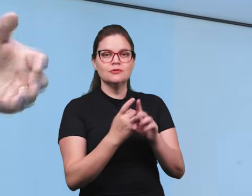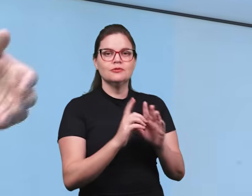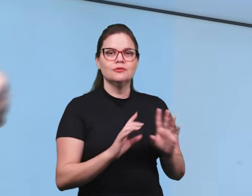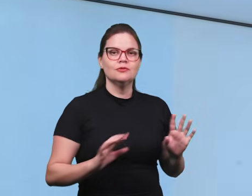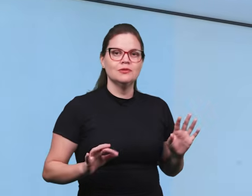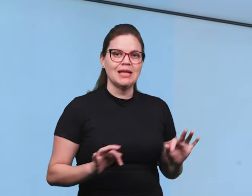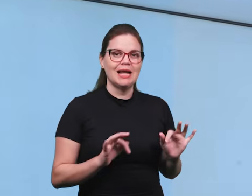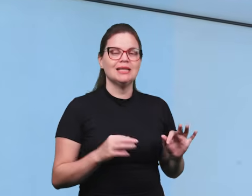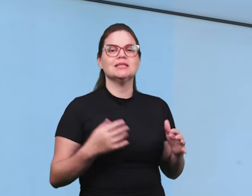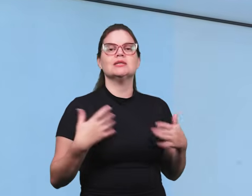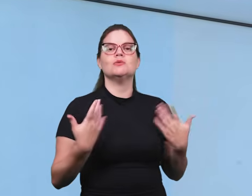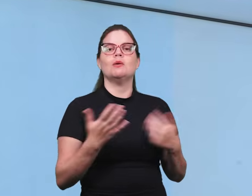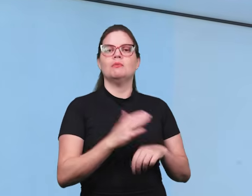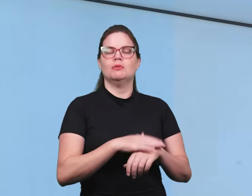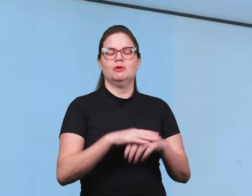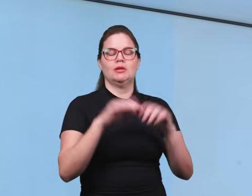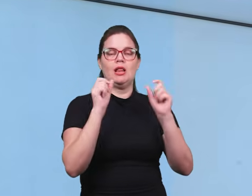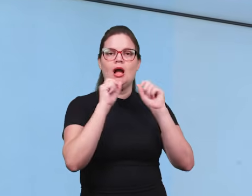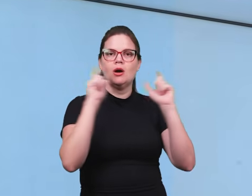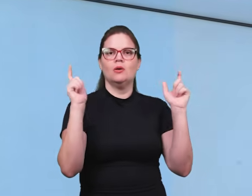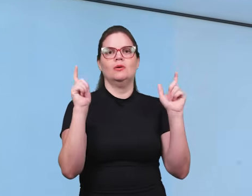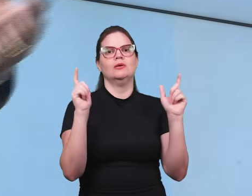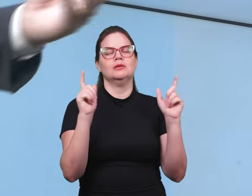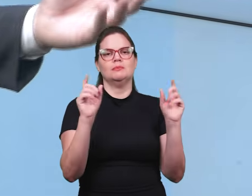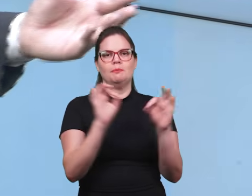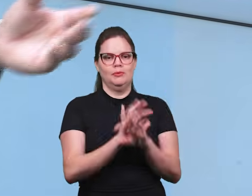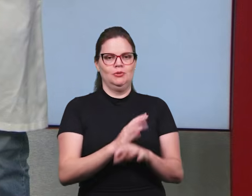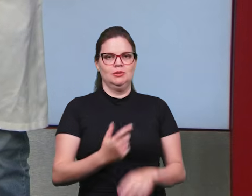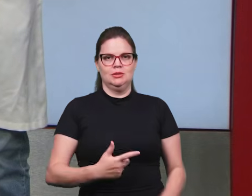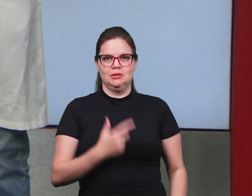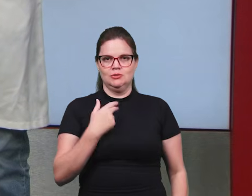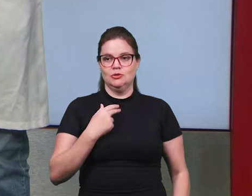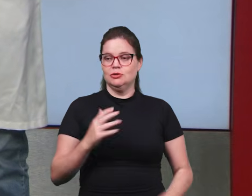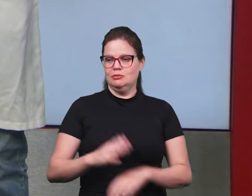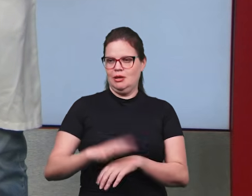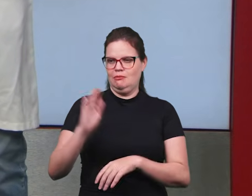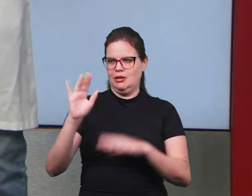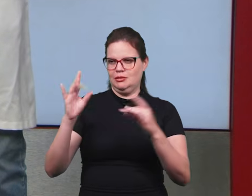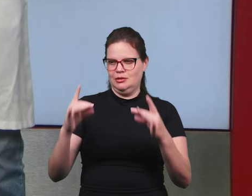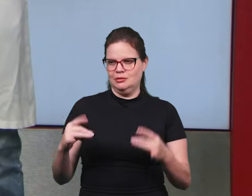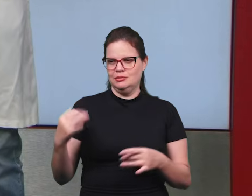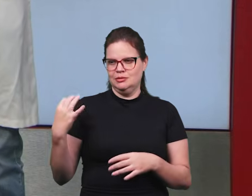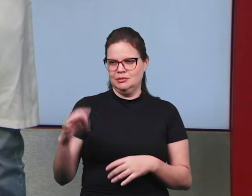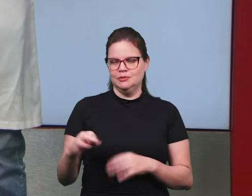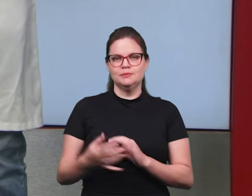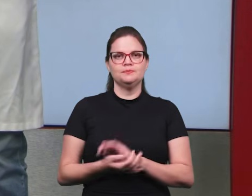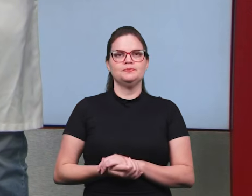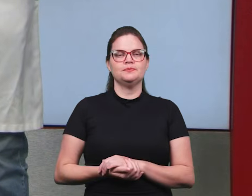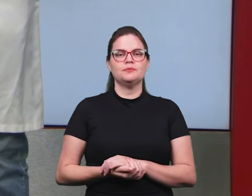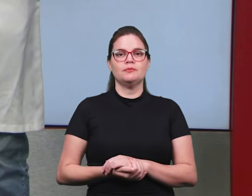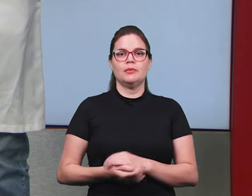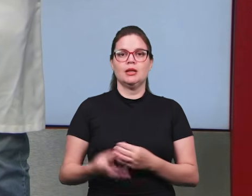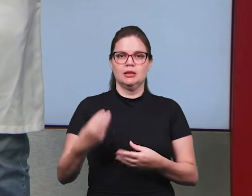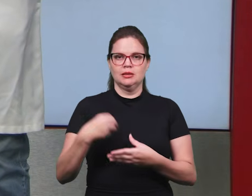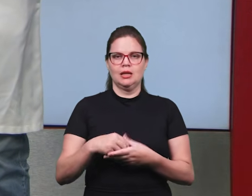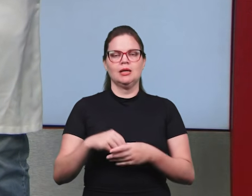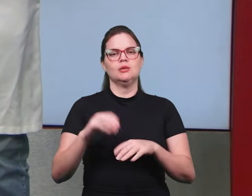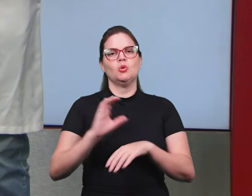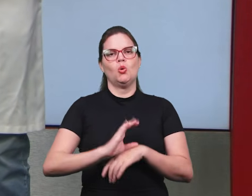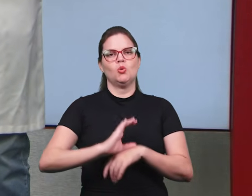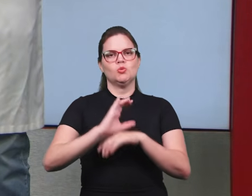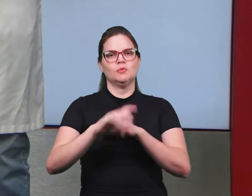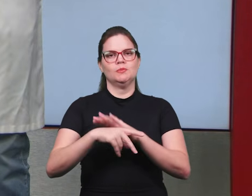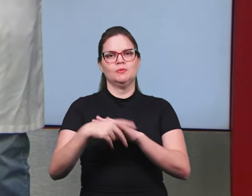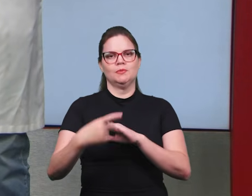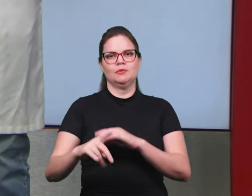aos cuidados. Então, assim, é muito mais amplo, né? Exatamente. O Conselho Federal de Medicina criou